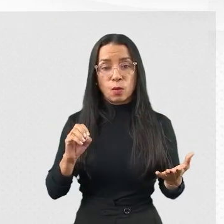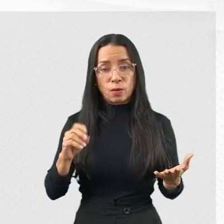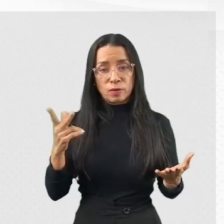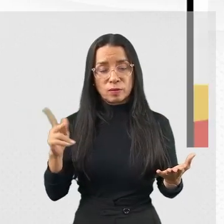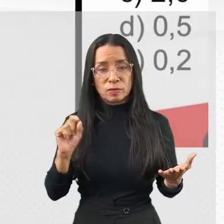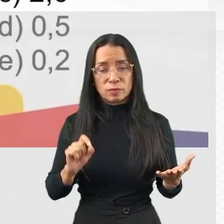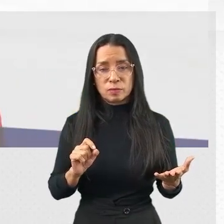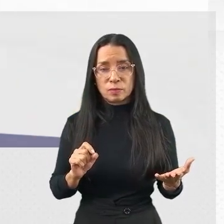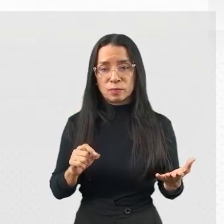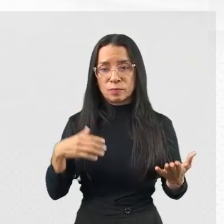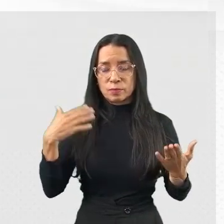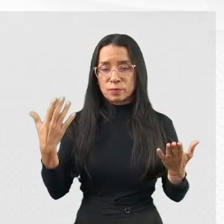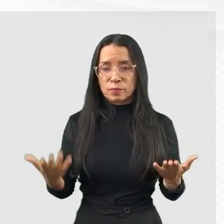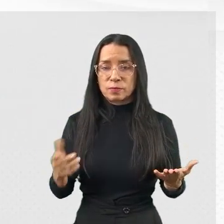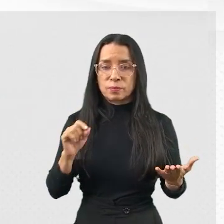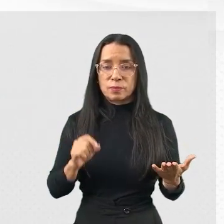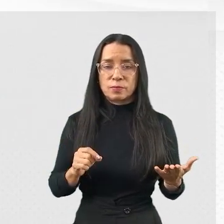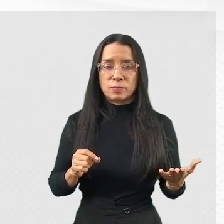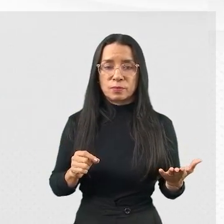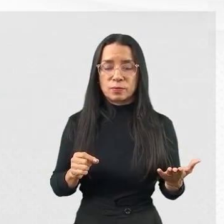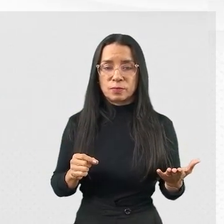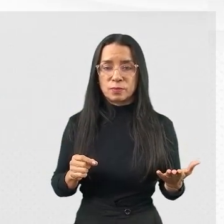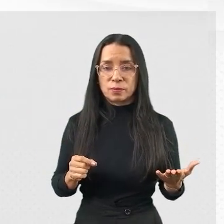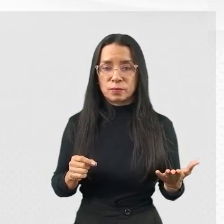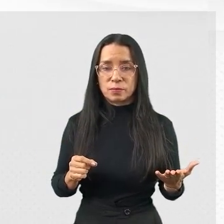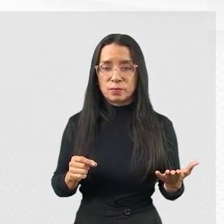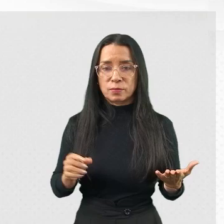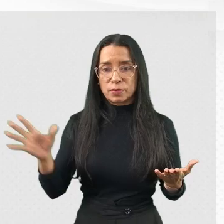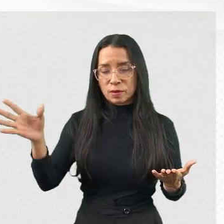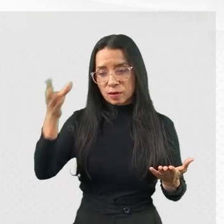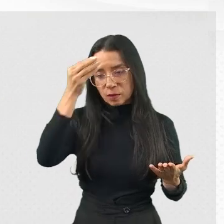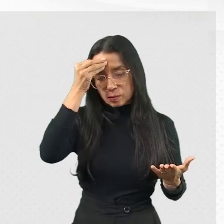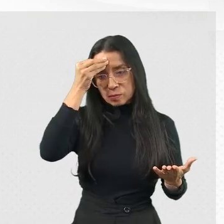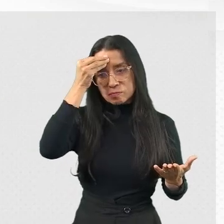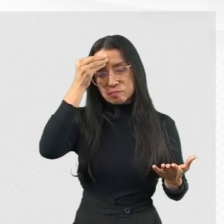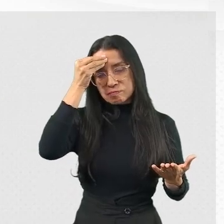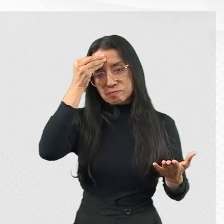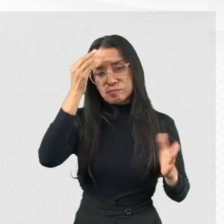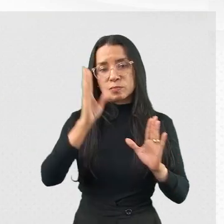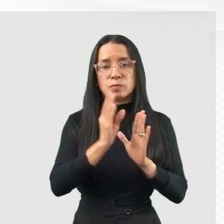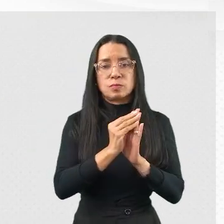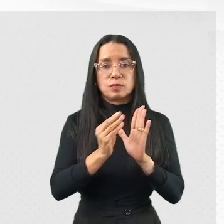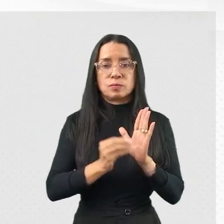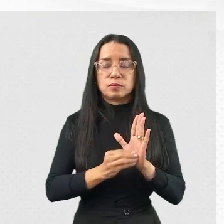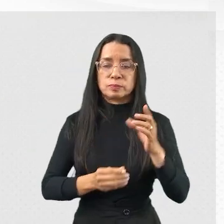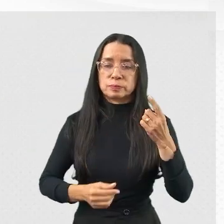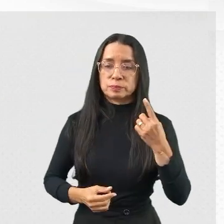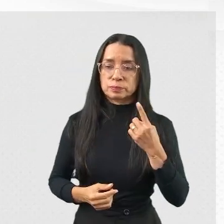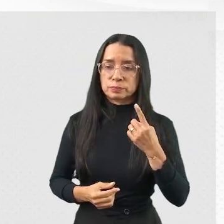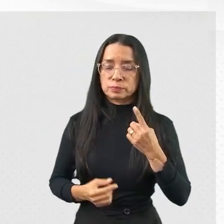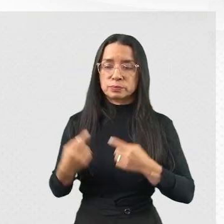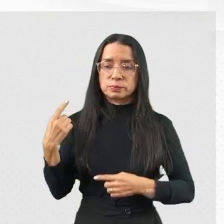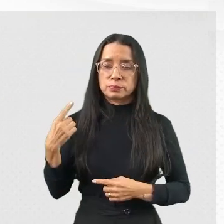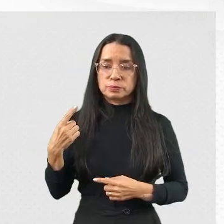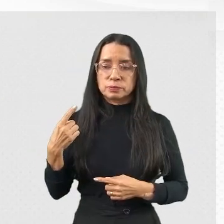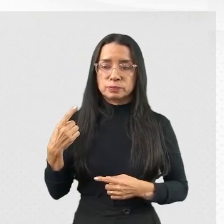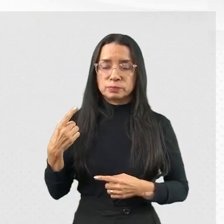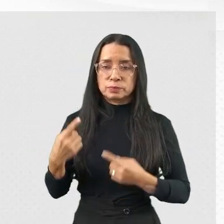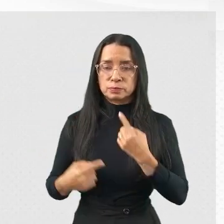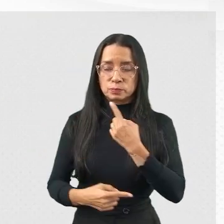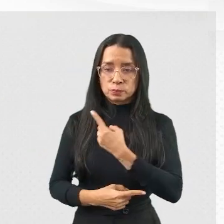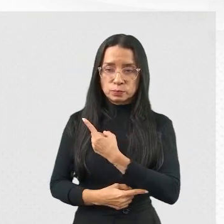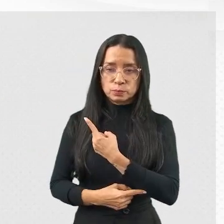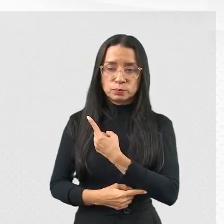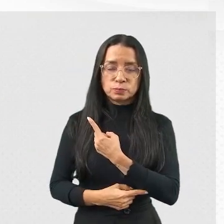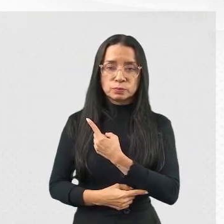Belezinha? Então, vamos lá. Para a gente fixar o conteúdo, tem assim, ó. Um carrossel gira